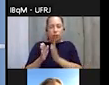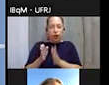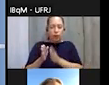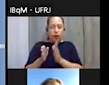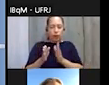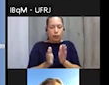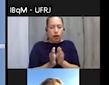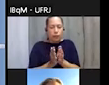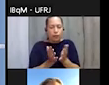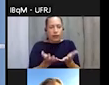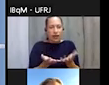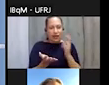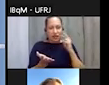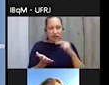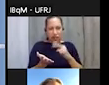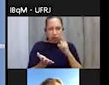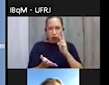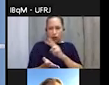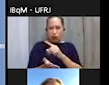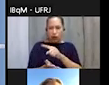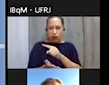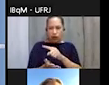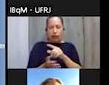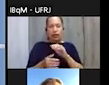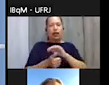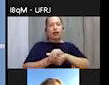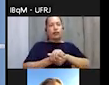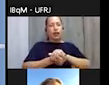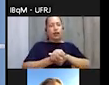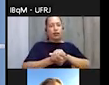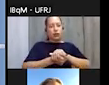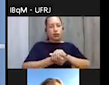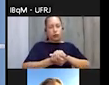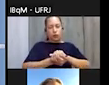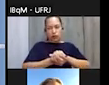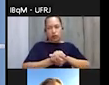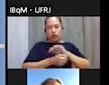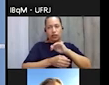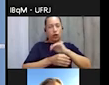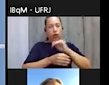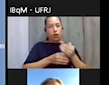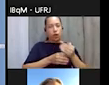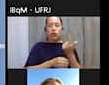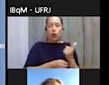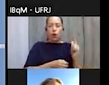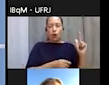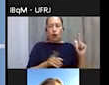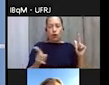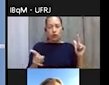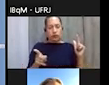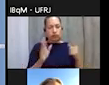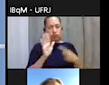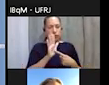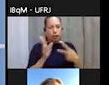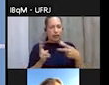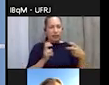lado direito tem uma pequena tartaruguinha que ainda está totalmente coberta. E em outras situações,